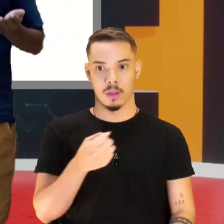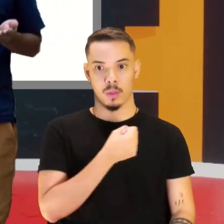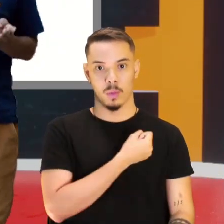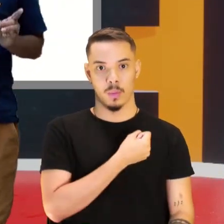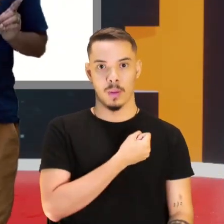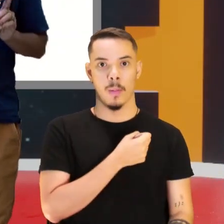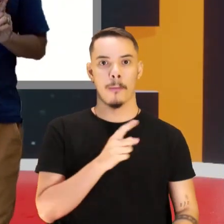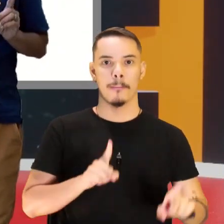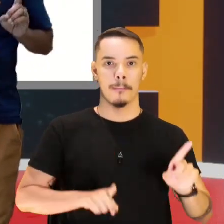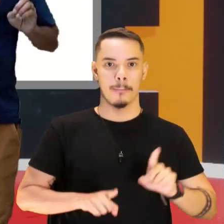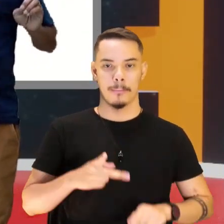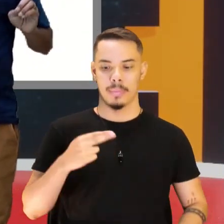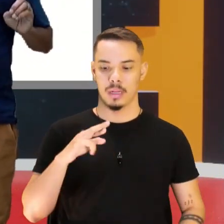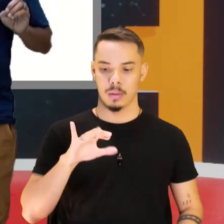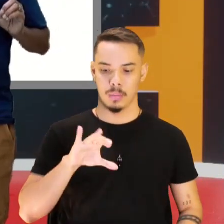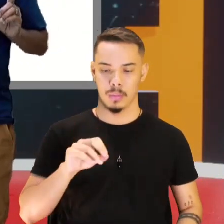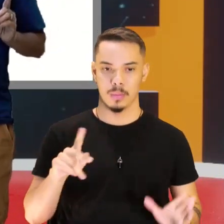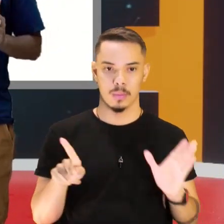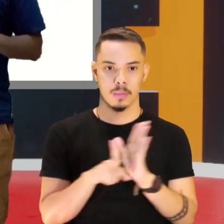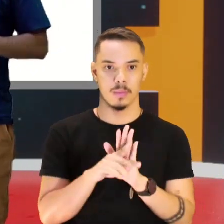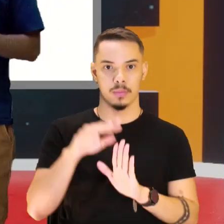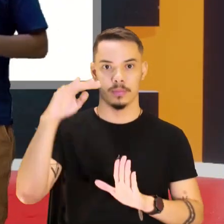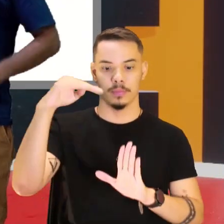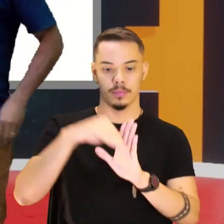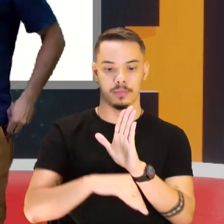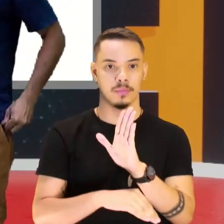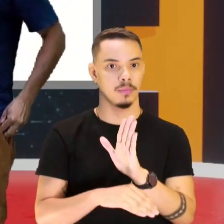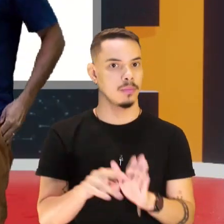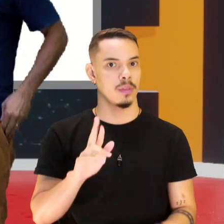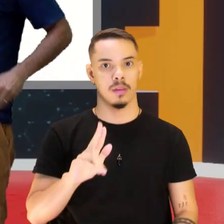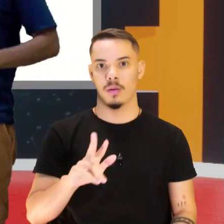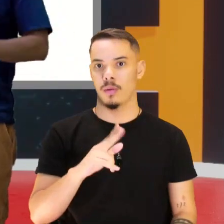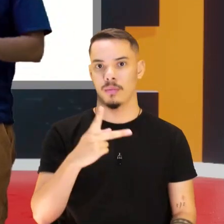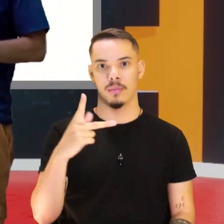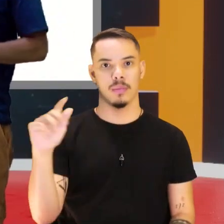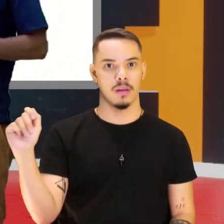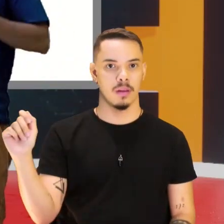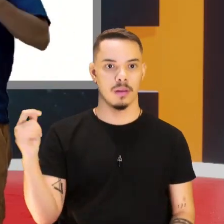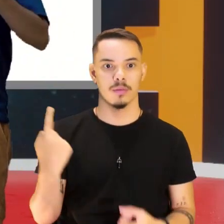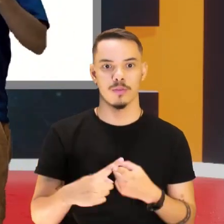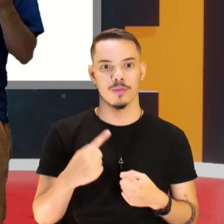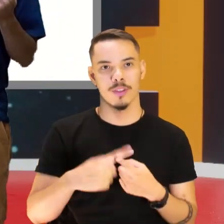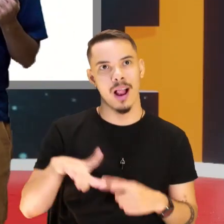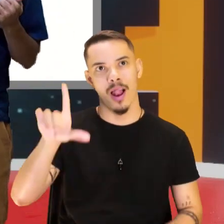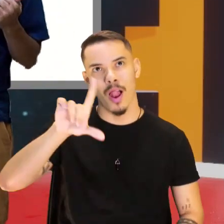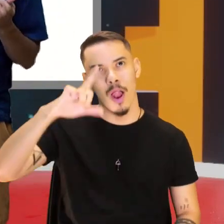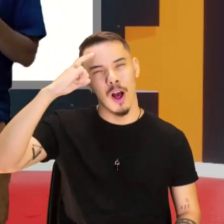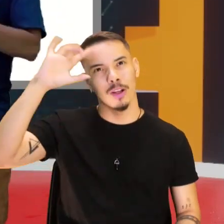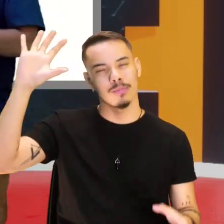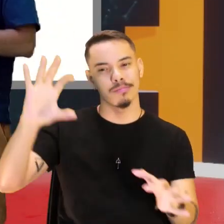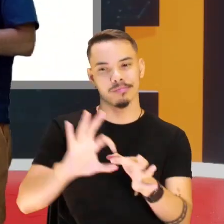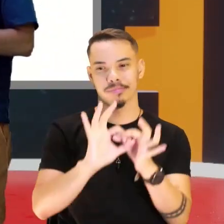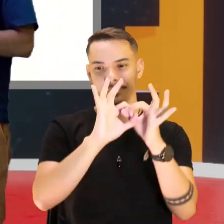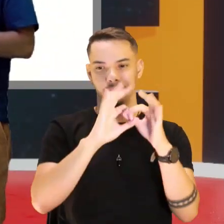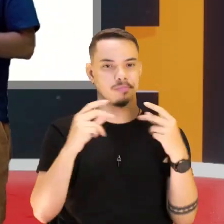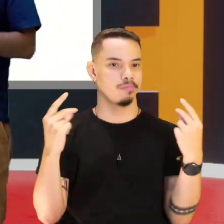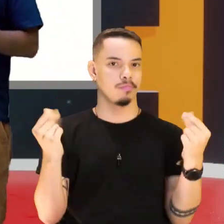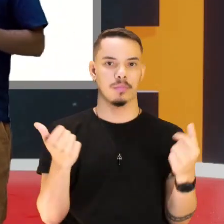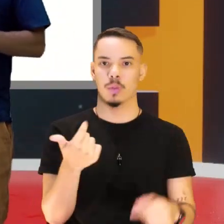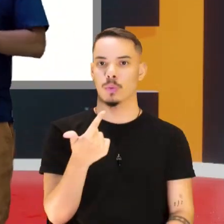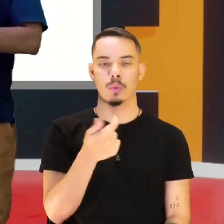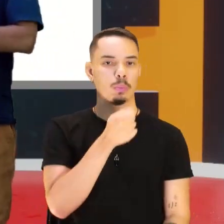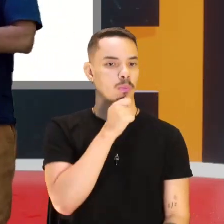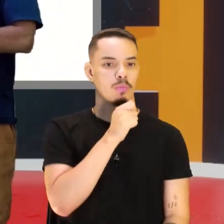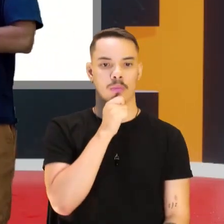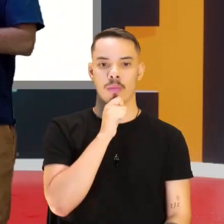números primos colocados em ordem decrescente. Não era uma PA, não tinha uma sequência lógica. Nós achamos no primeiro uma sequência lógica,